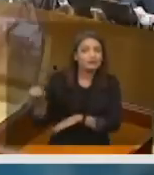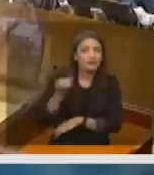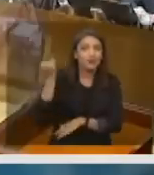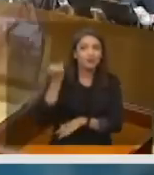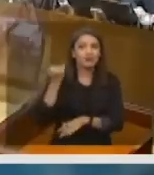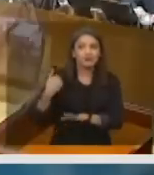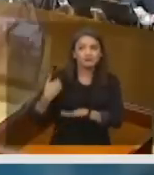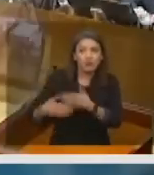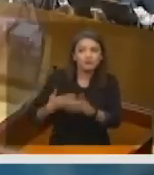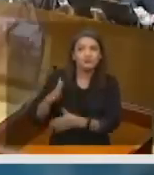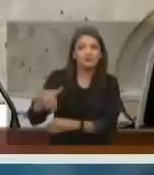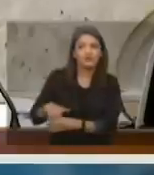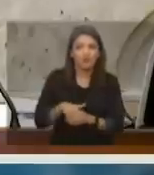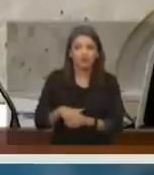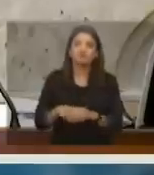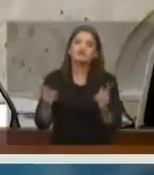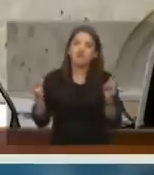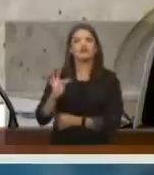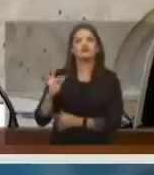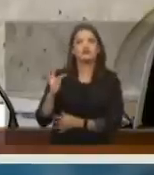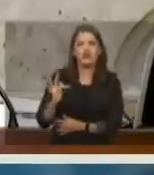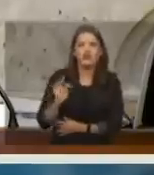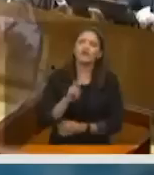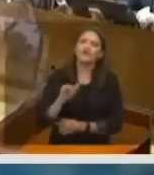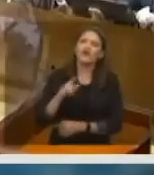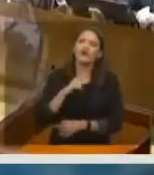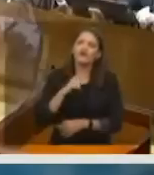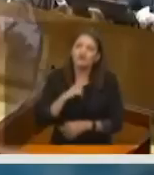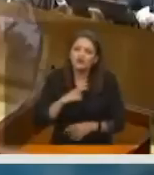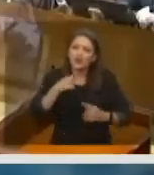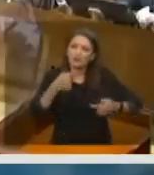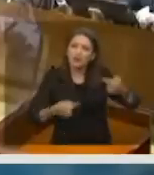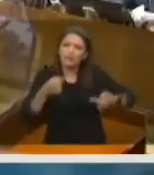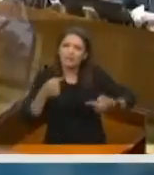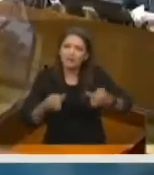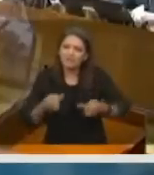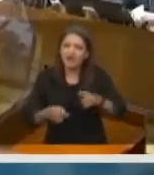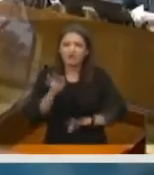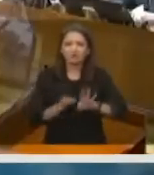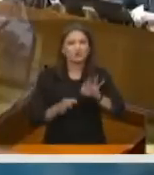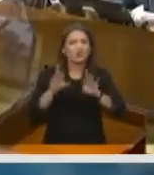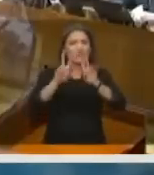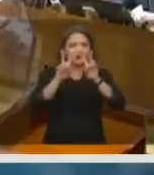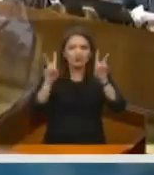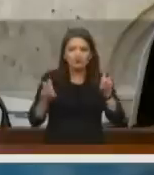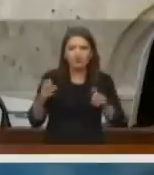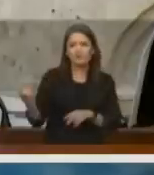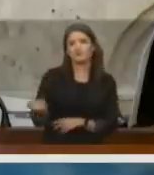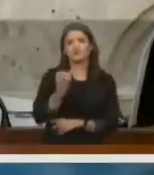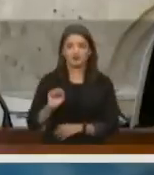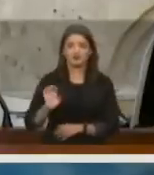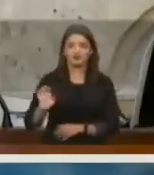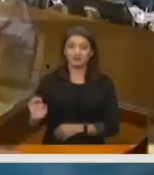isso, trazer um pouco mais de segurança nessa tomada de decisões, porque a administração pública não pode parar. Mas Sem dúvida. Na visão do senhor, do jeito que ela